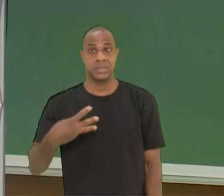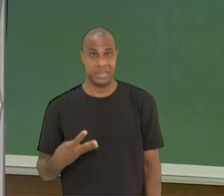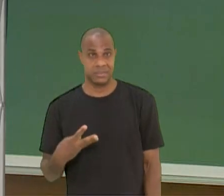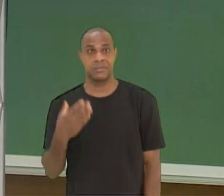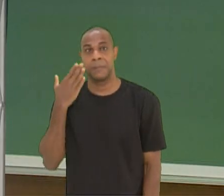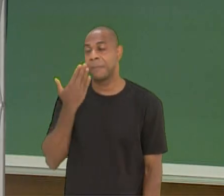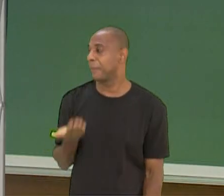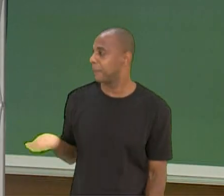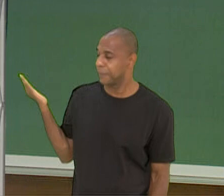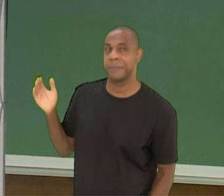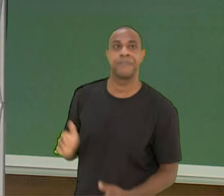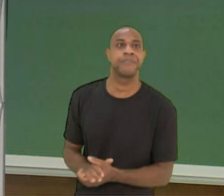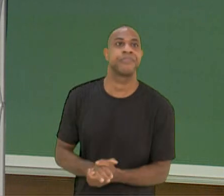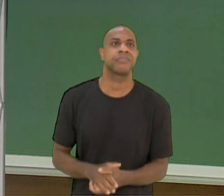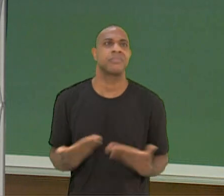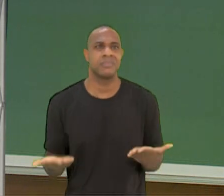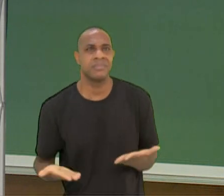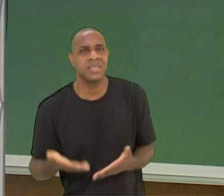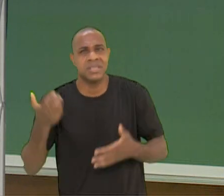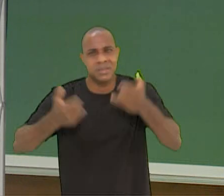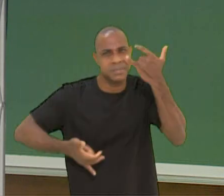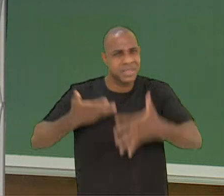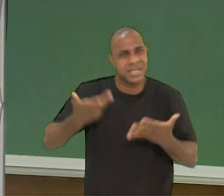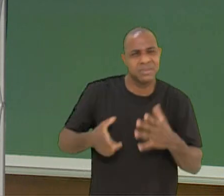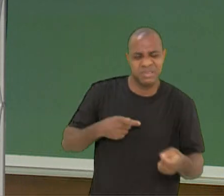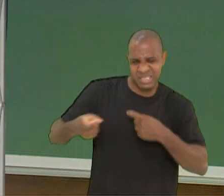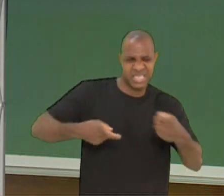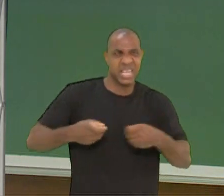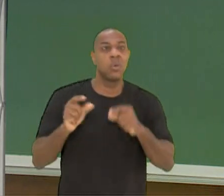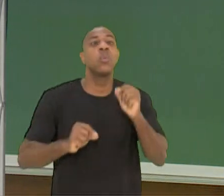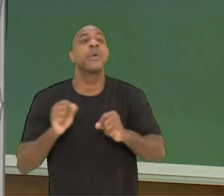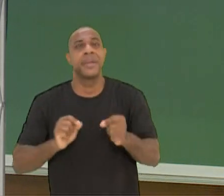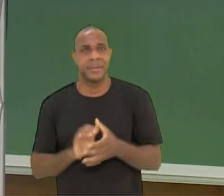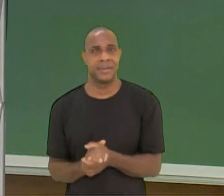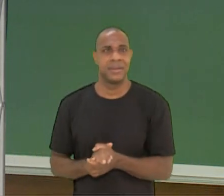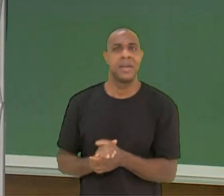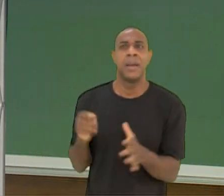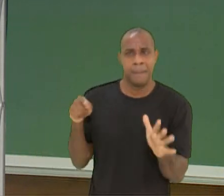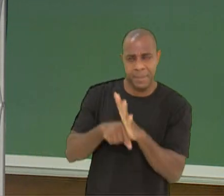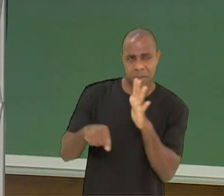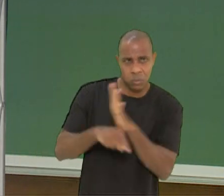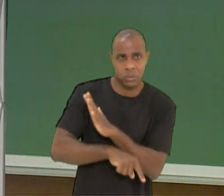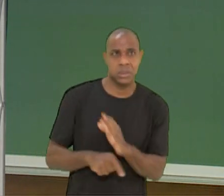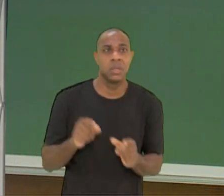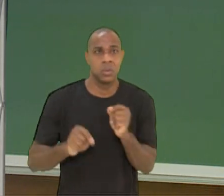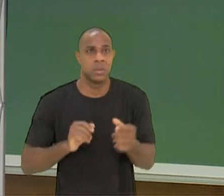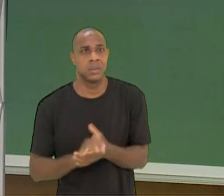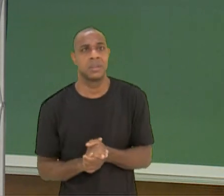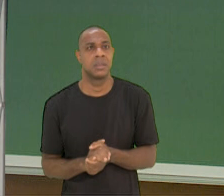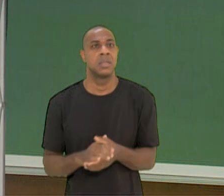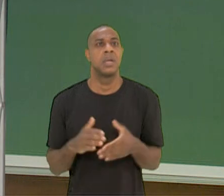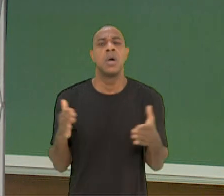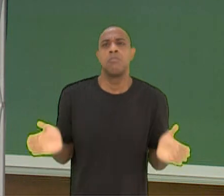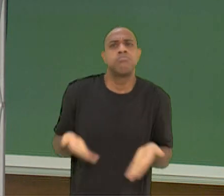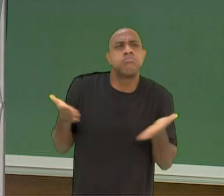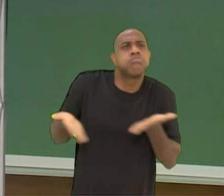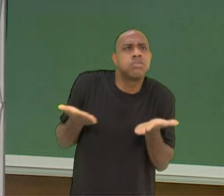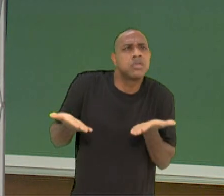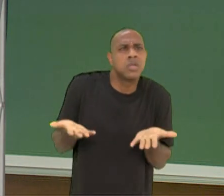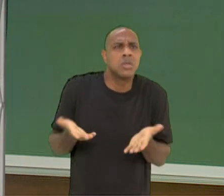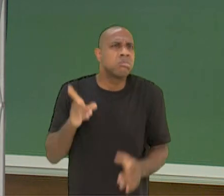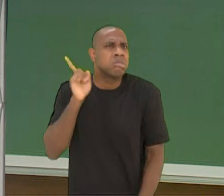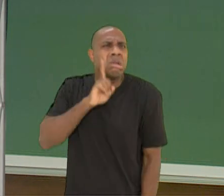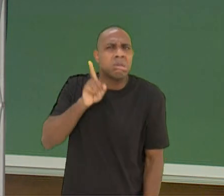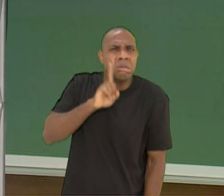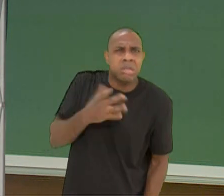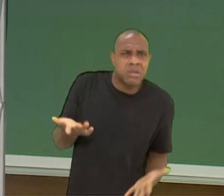Falando sobre toda essa situação do Iraque e esse cenário de guerra, esse cenário caótico, pergunta para você, motivação dos Estados Unidos que eles